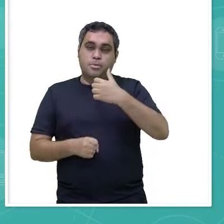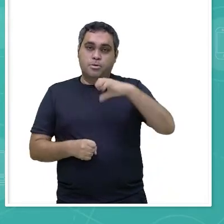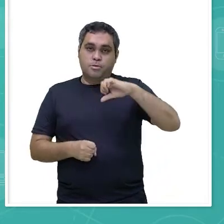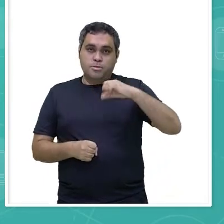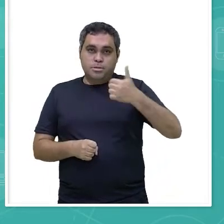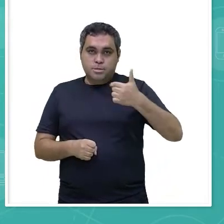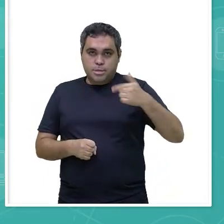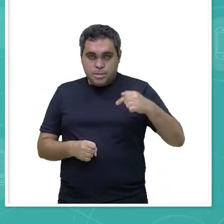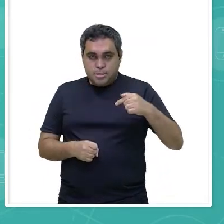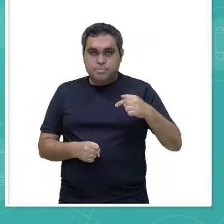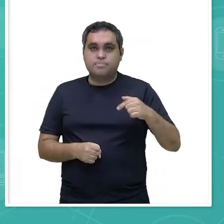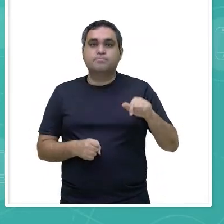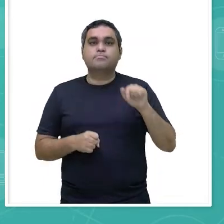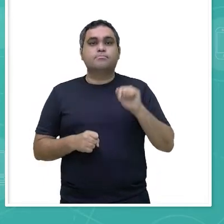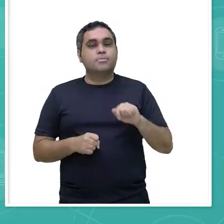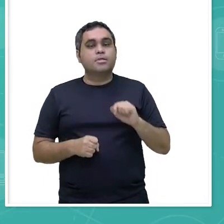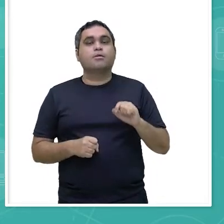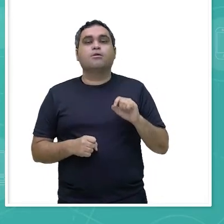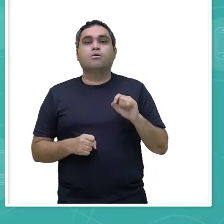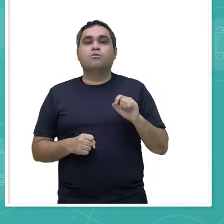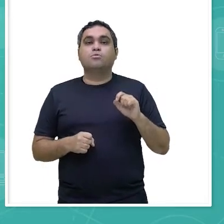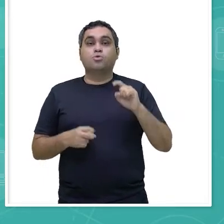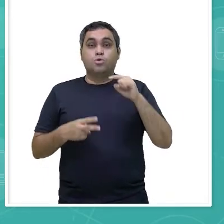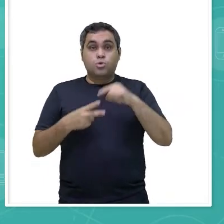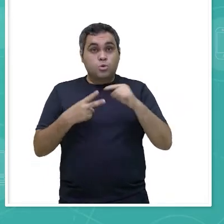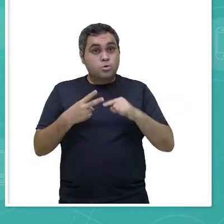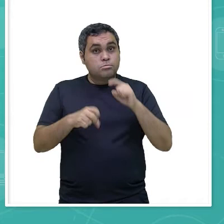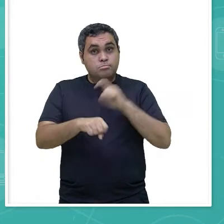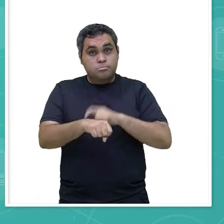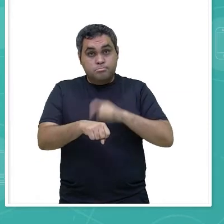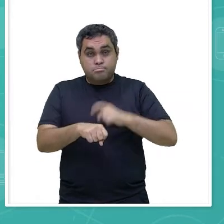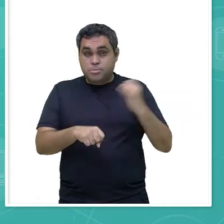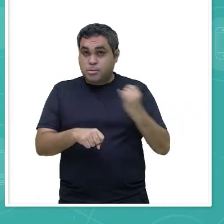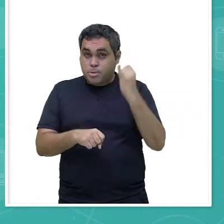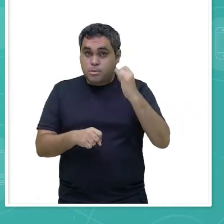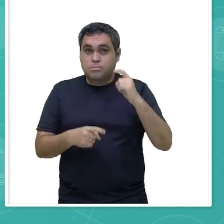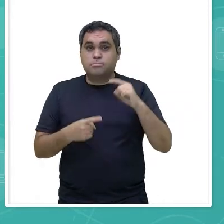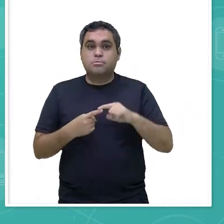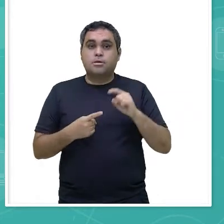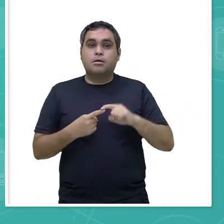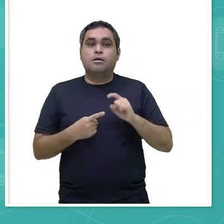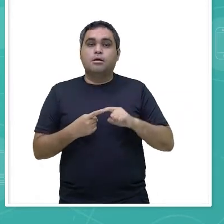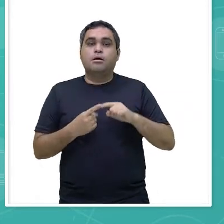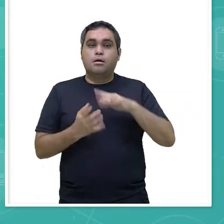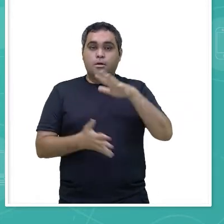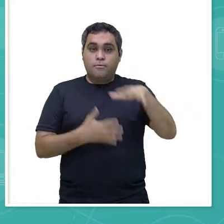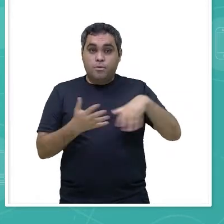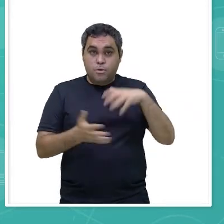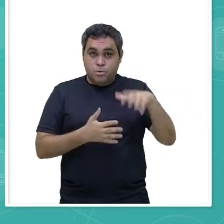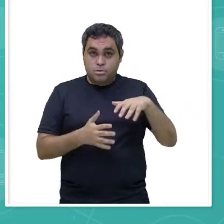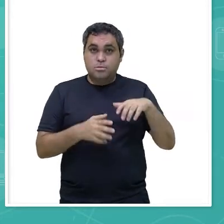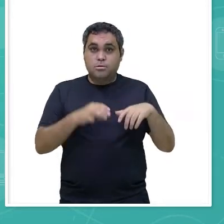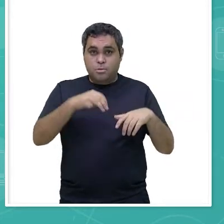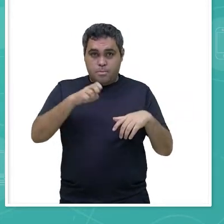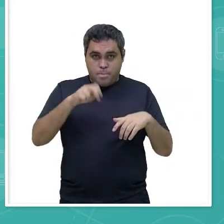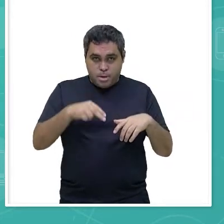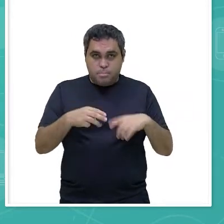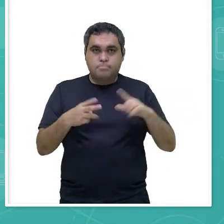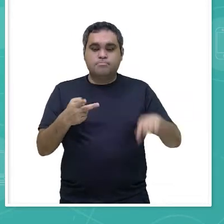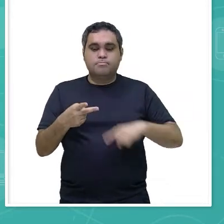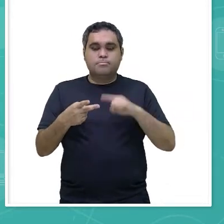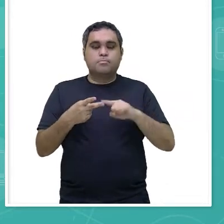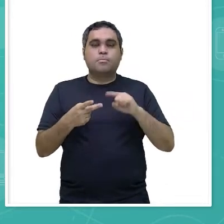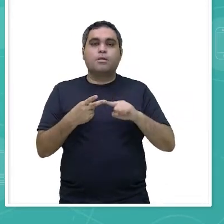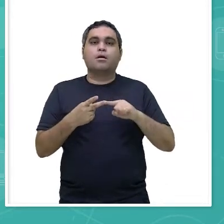ter dois momentos cruciais. A Revolução de Fevereiro, que vai ser realizada pelos mencheviques, e a Revolução de